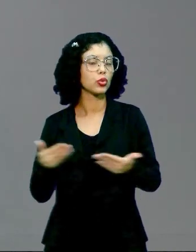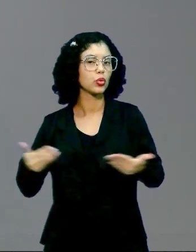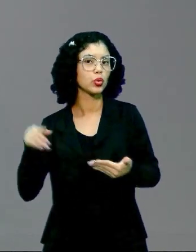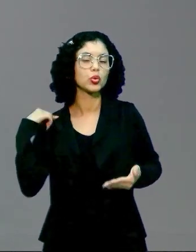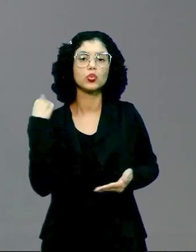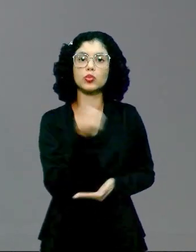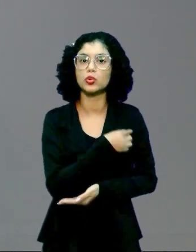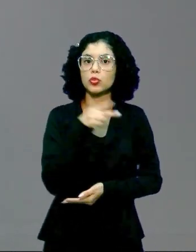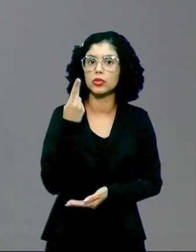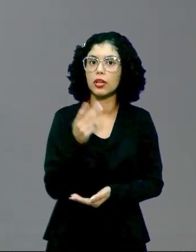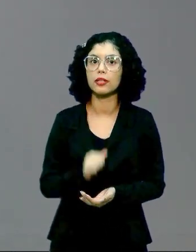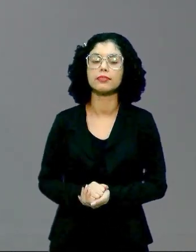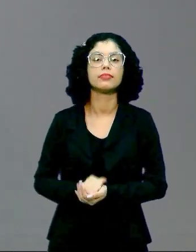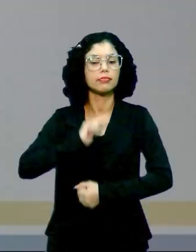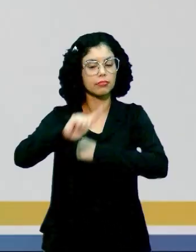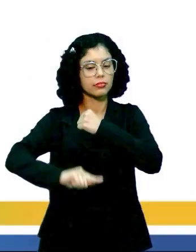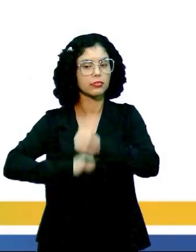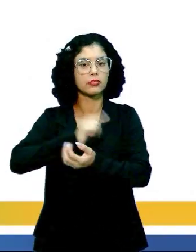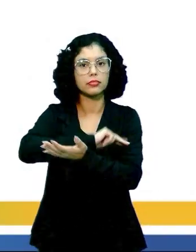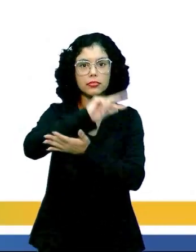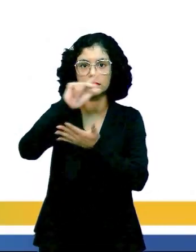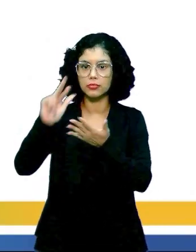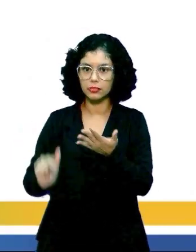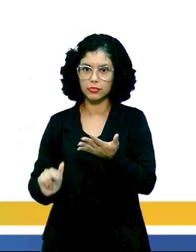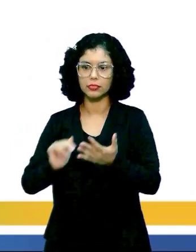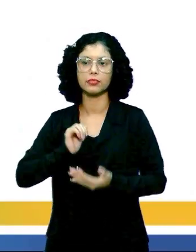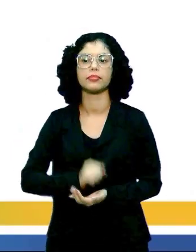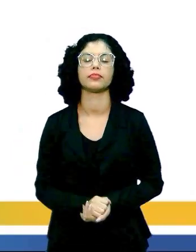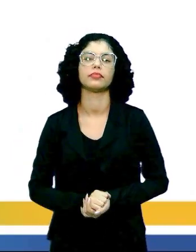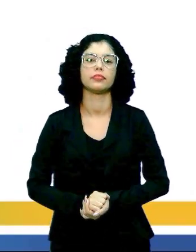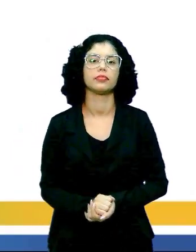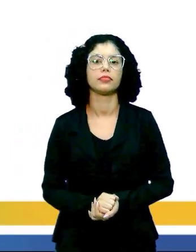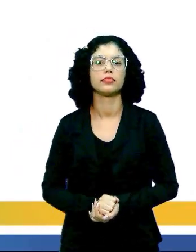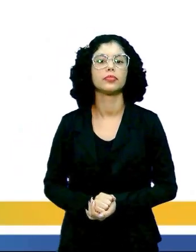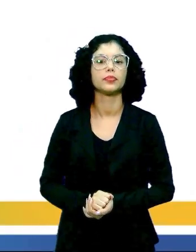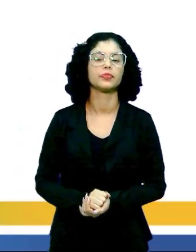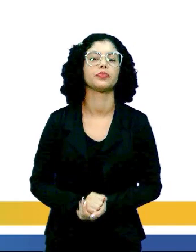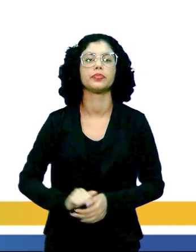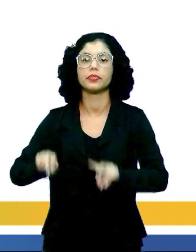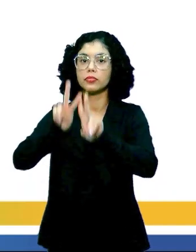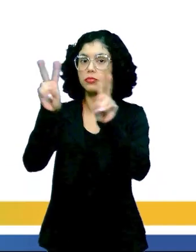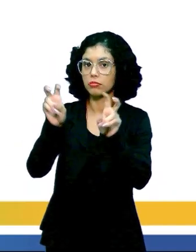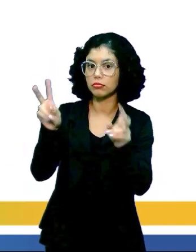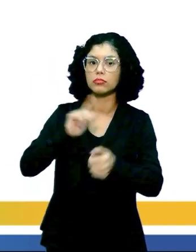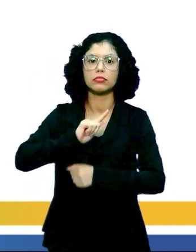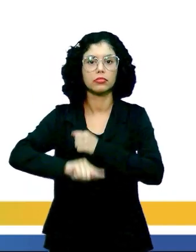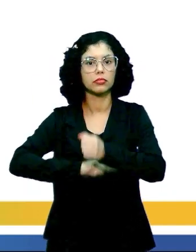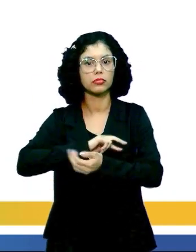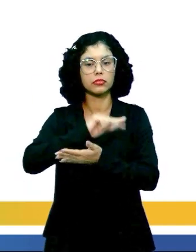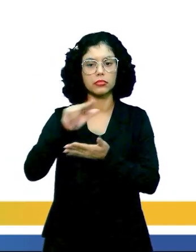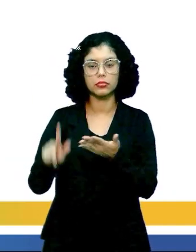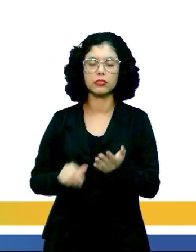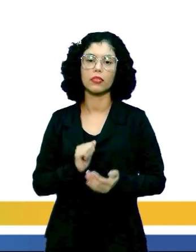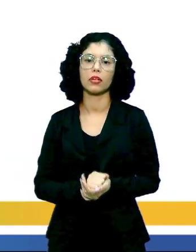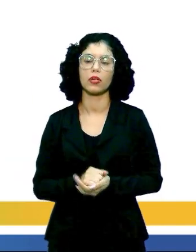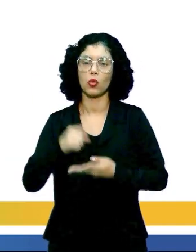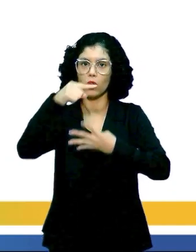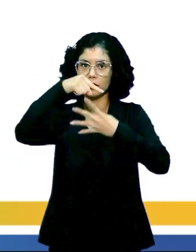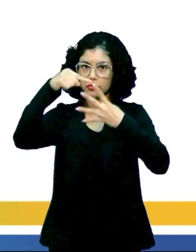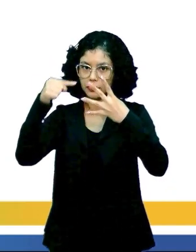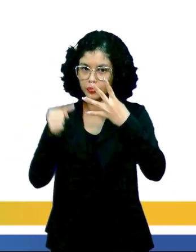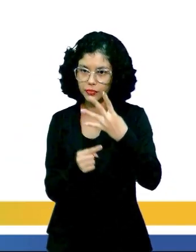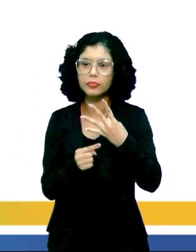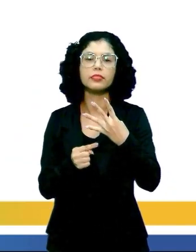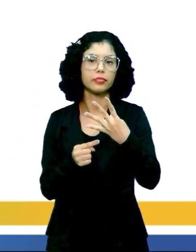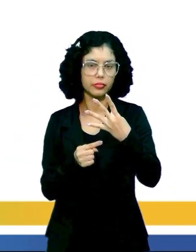nós vamos falar sobre modelos atômicos. Bom, os modelos atômicos, eles são divididos em quatro